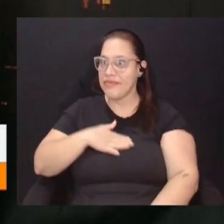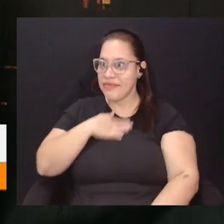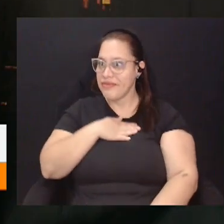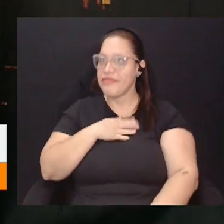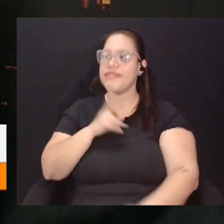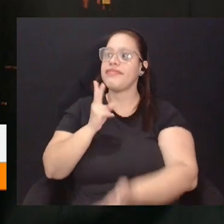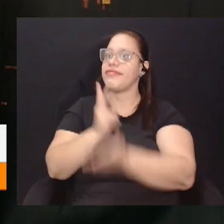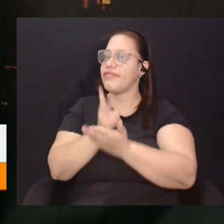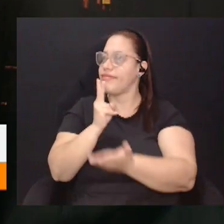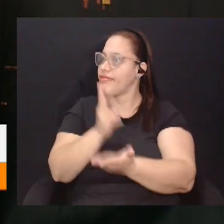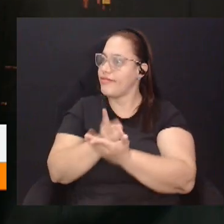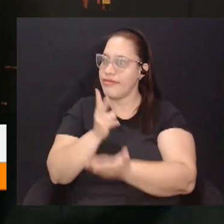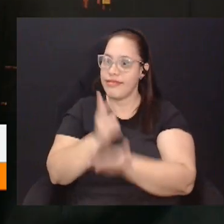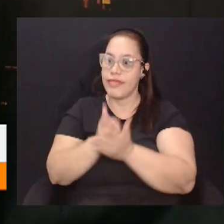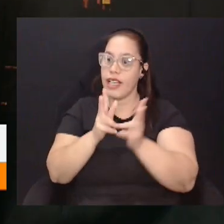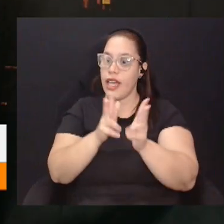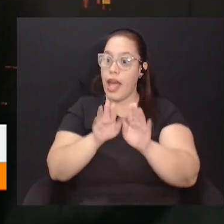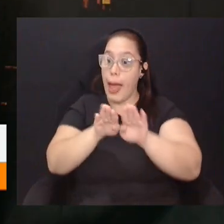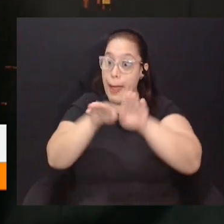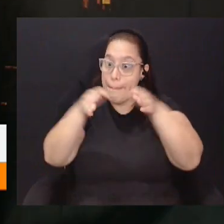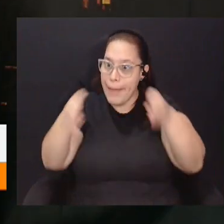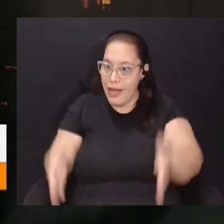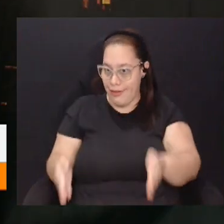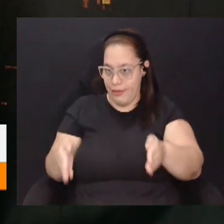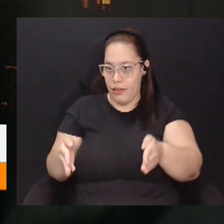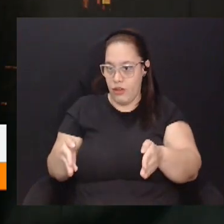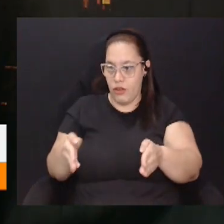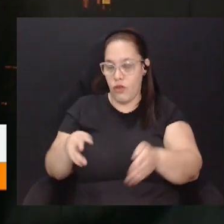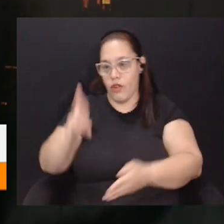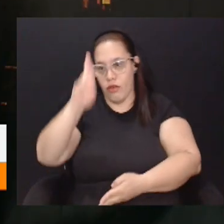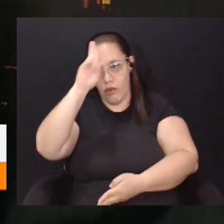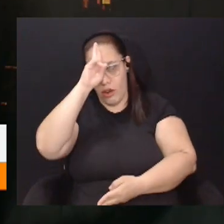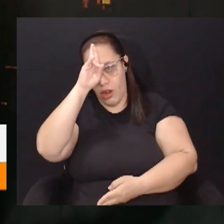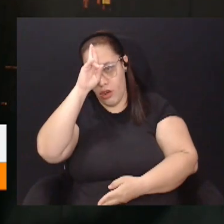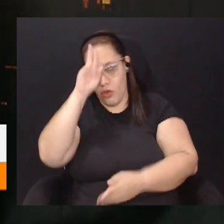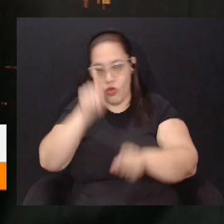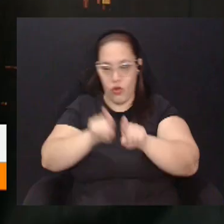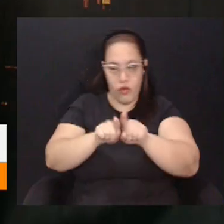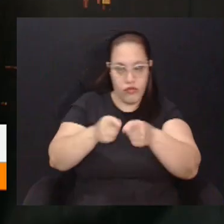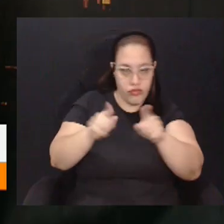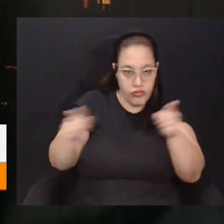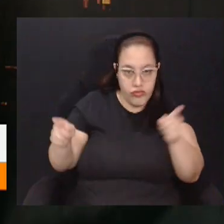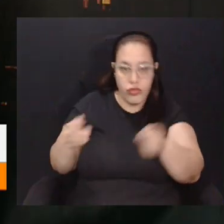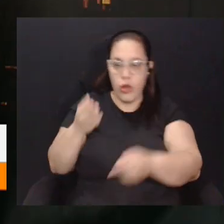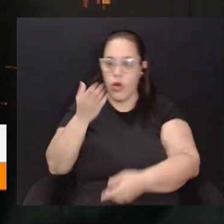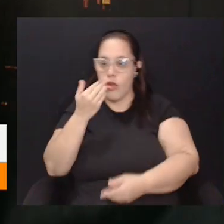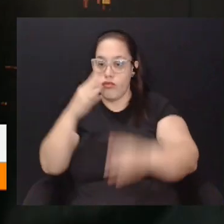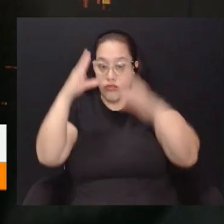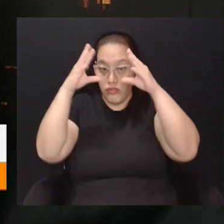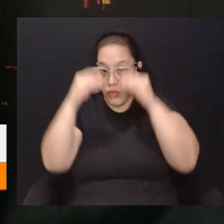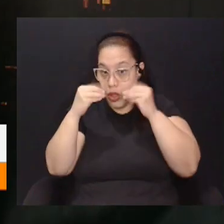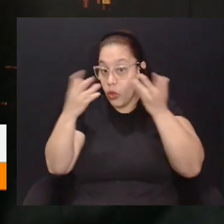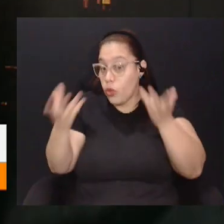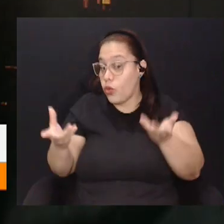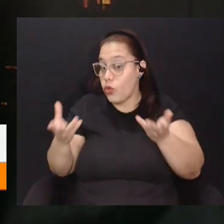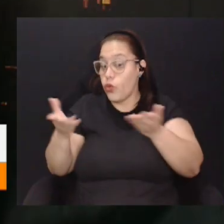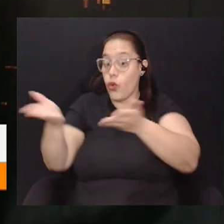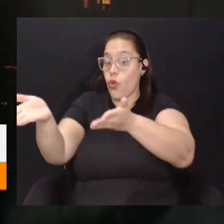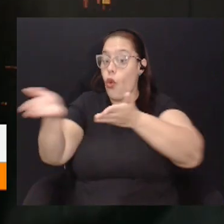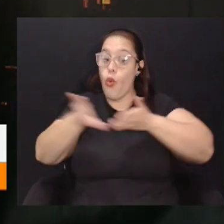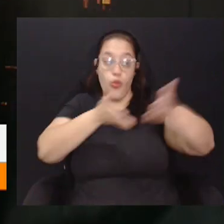à mesa, né? A gente faz um almoço, a gente faz um churrasco, a gente faz uma janta, enfim, e convida as pessoas para participar.